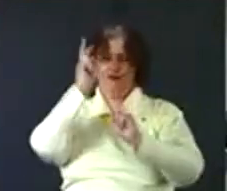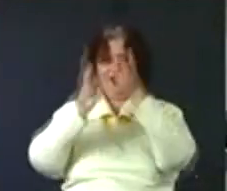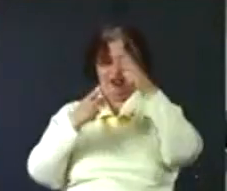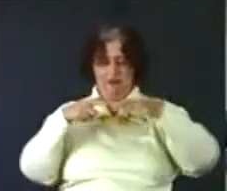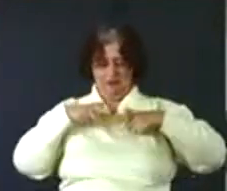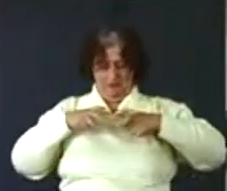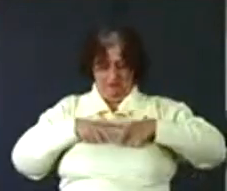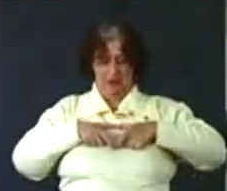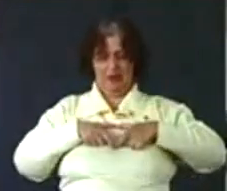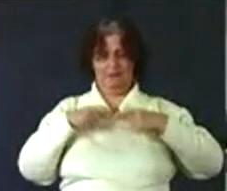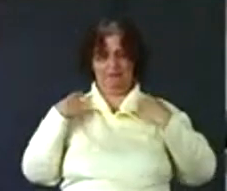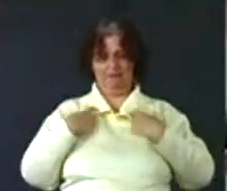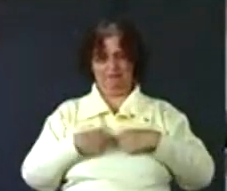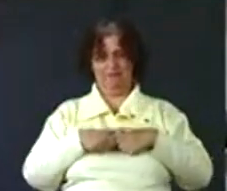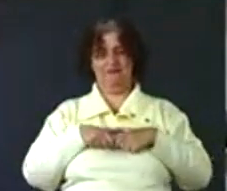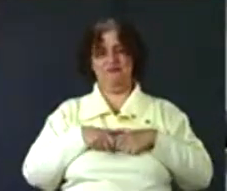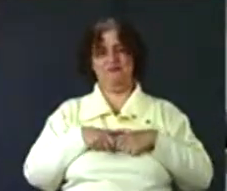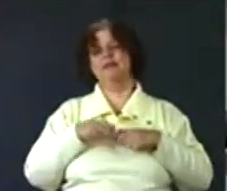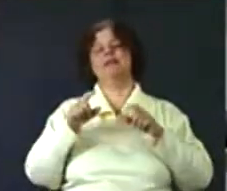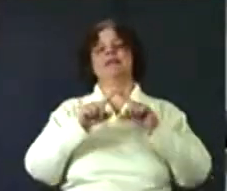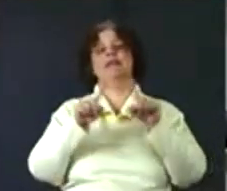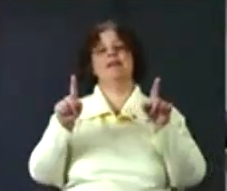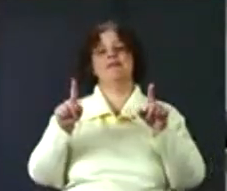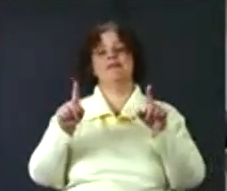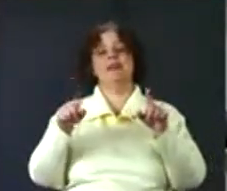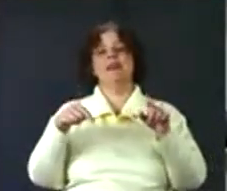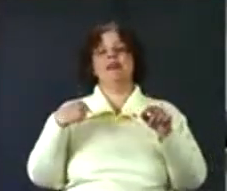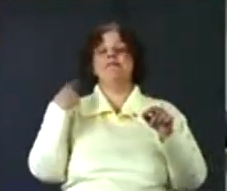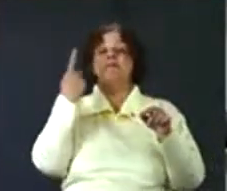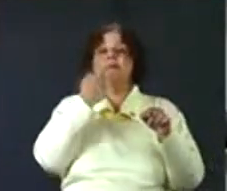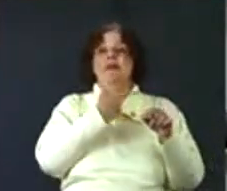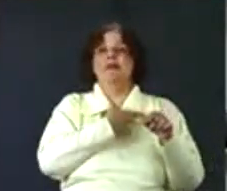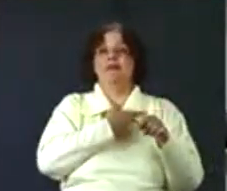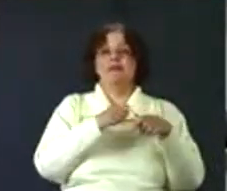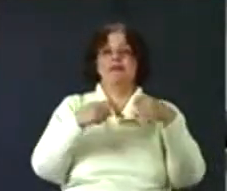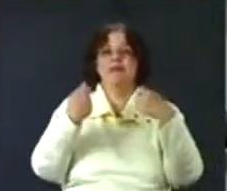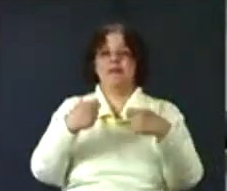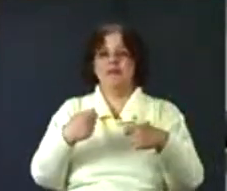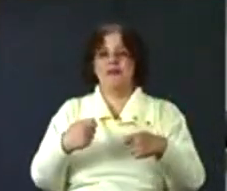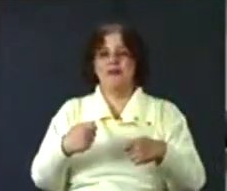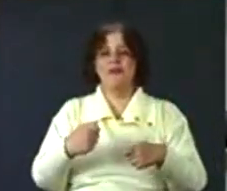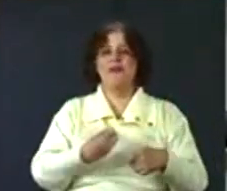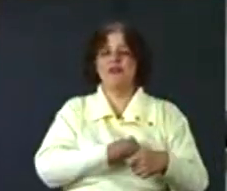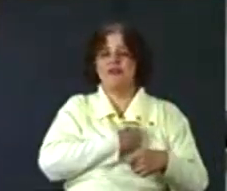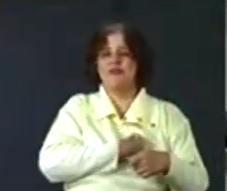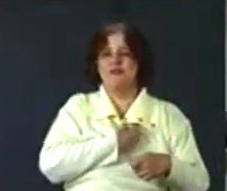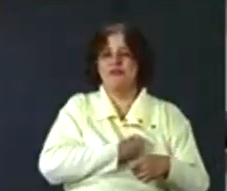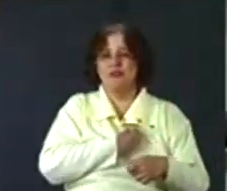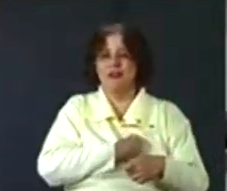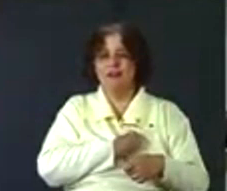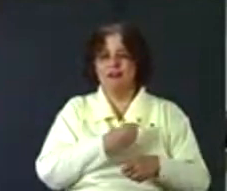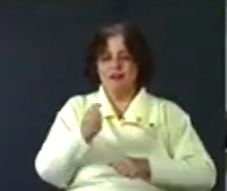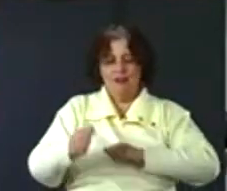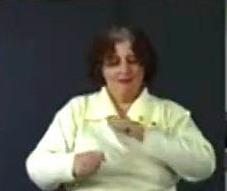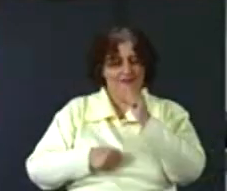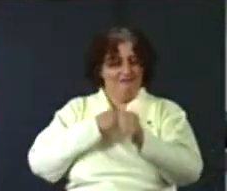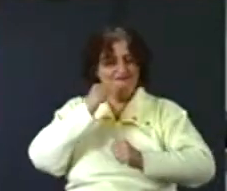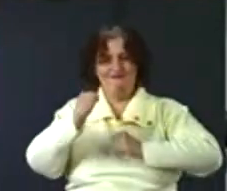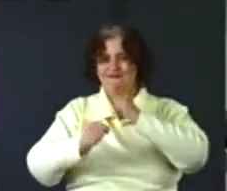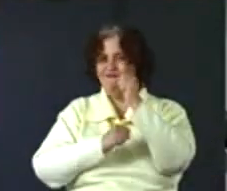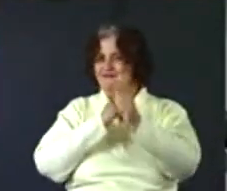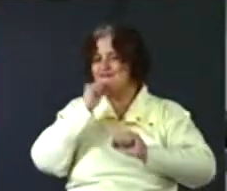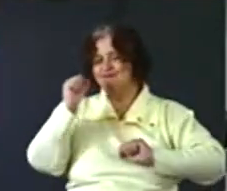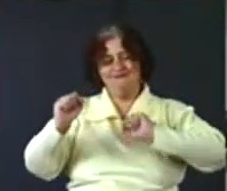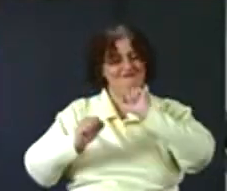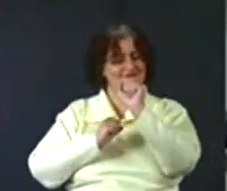prêmio físico, material, mas nós devemos correr pela coroa incorruptível. E Ele está prometendo para nós que se você for fiel até